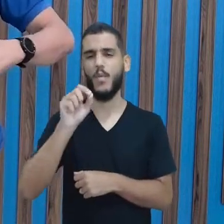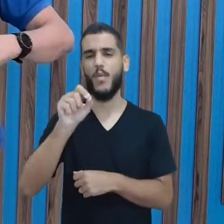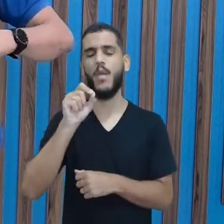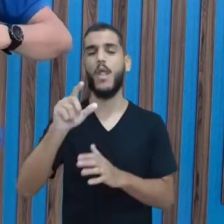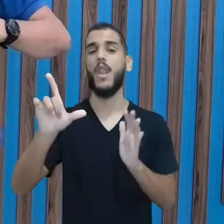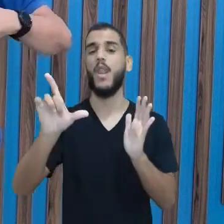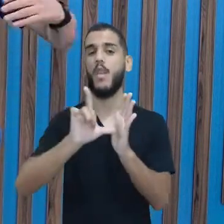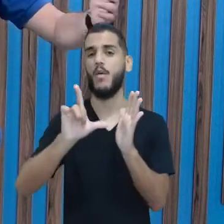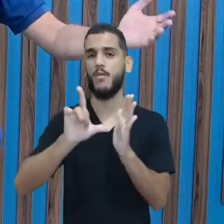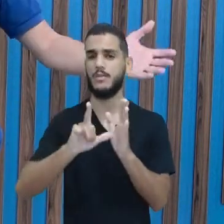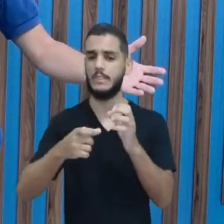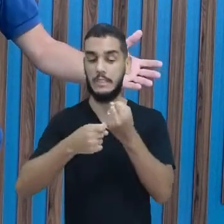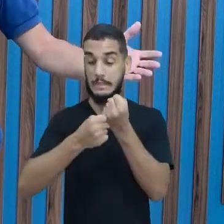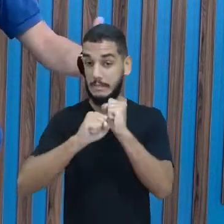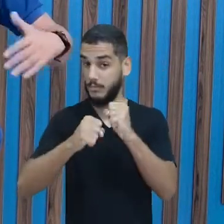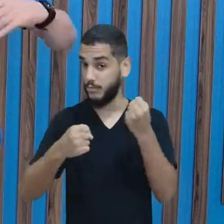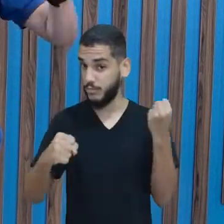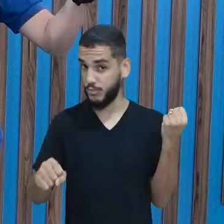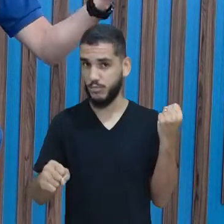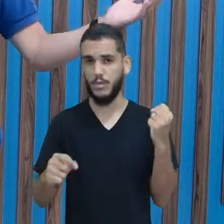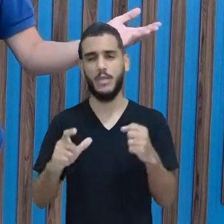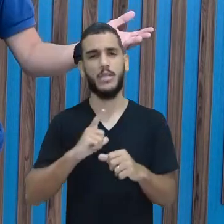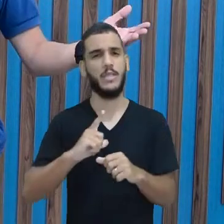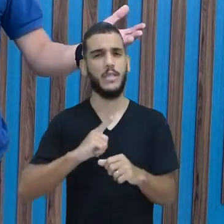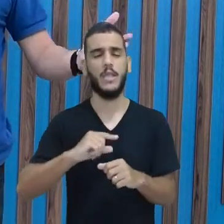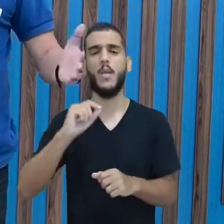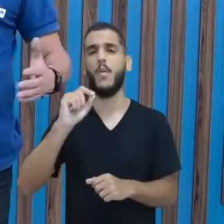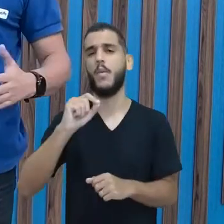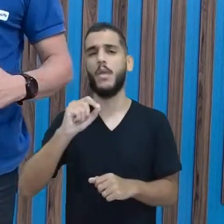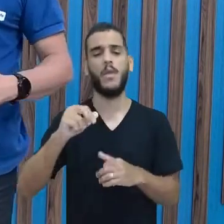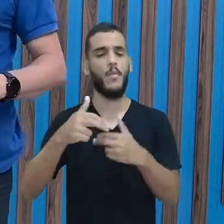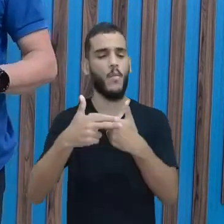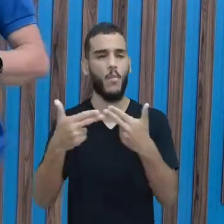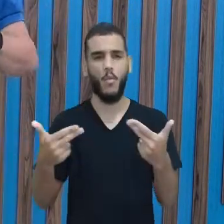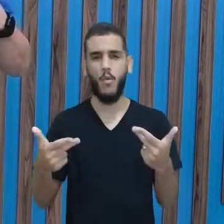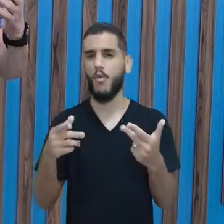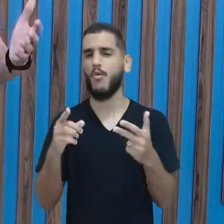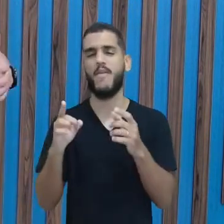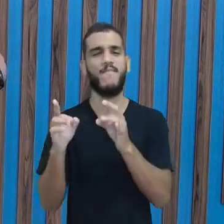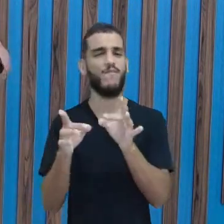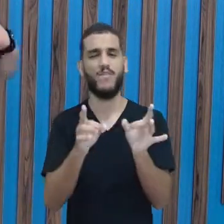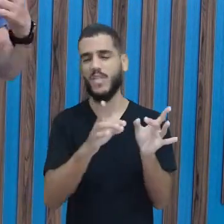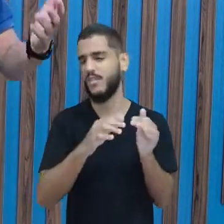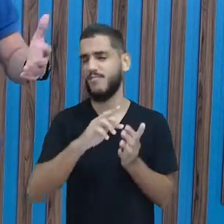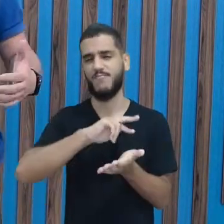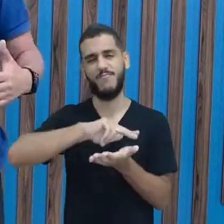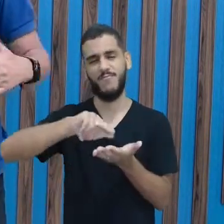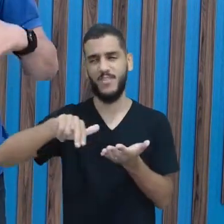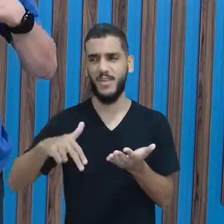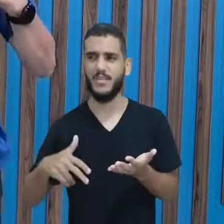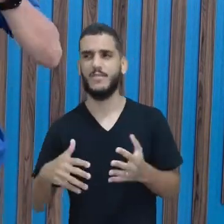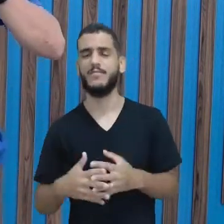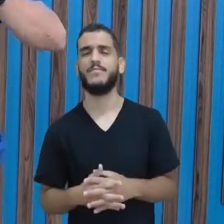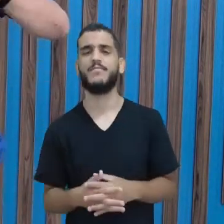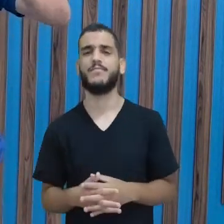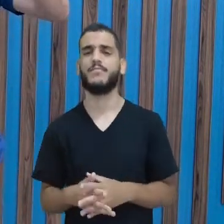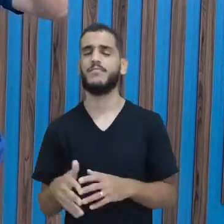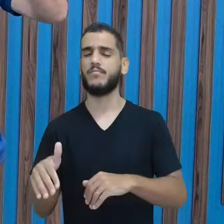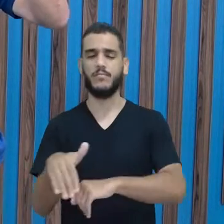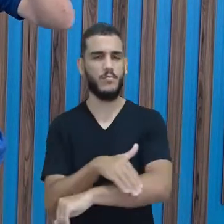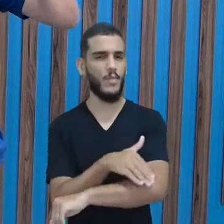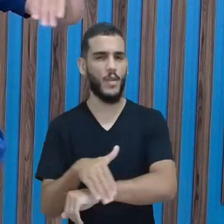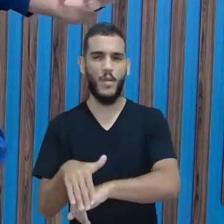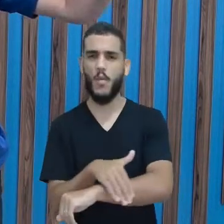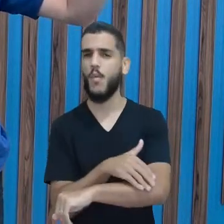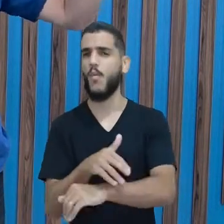Lojas grandes, né? Com vitrines, né? Com manequins e roupas bonitas e tal. Enfim, Rua Nova, Rua